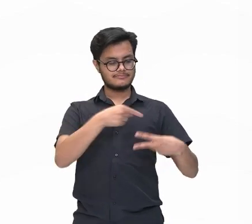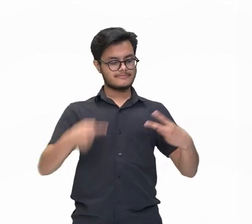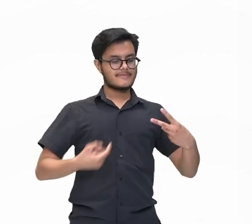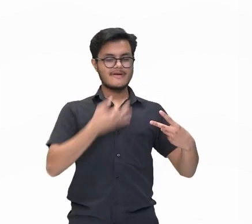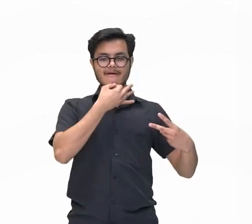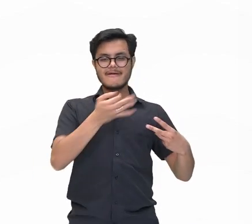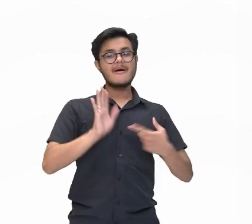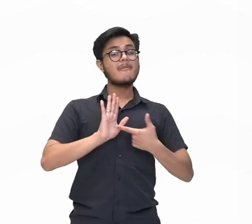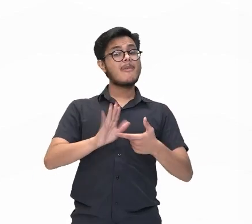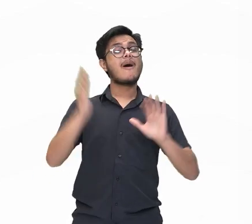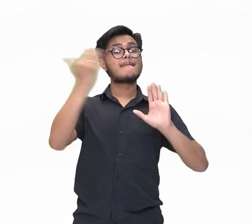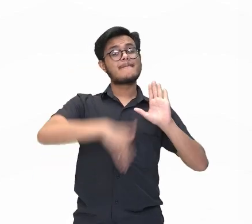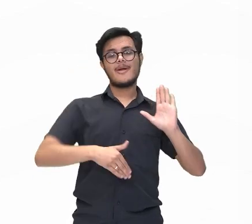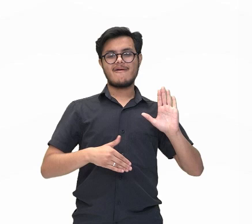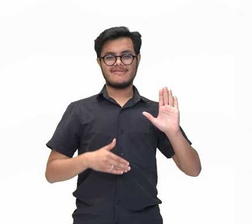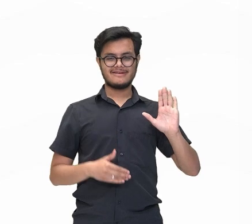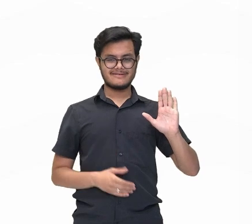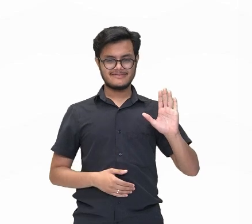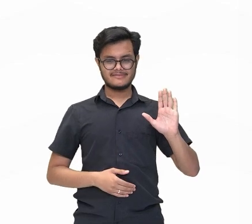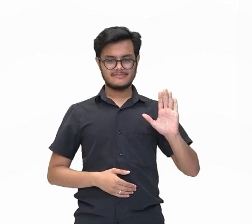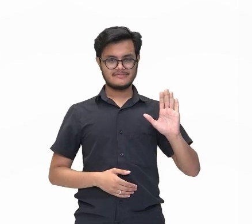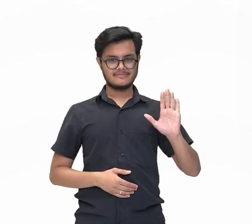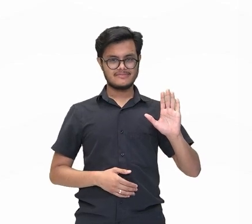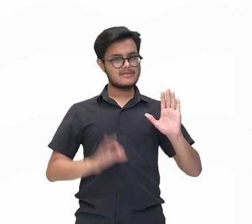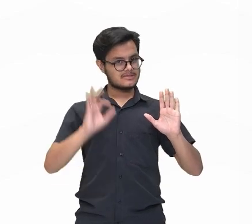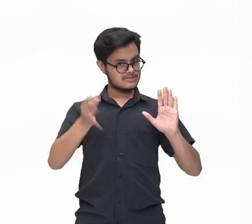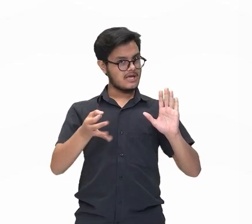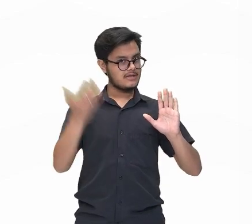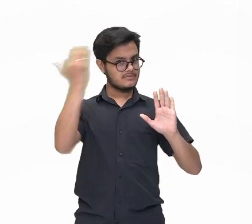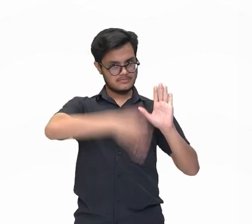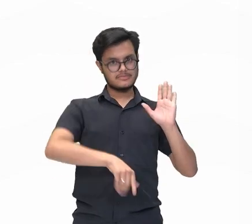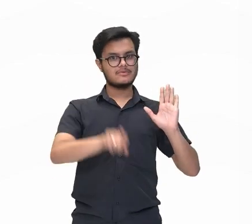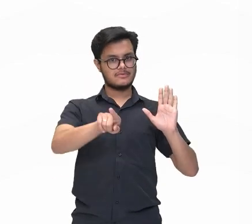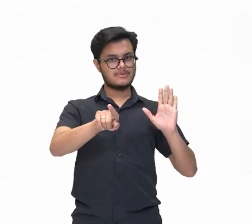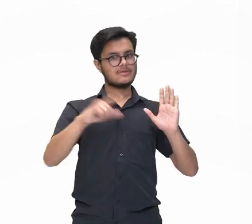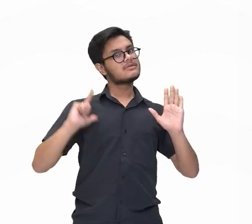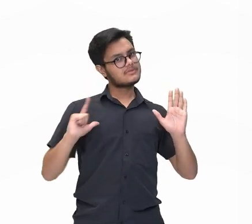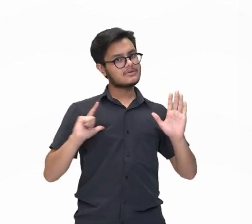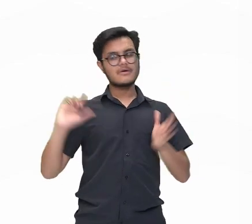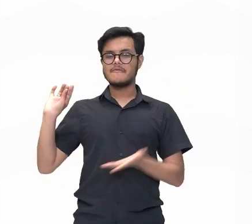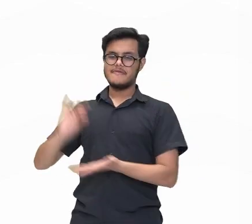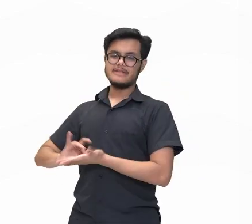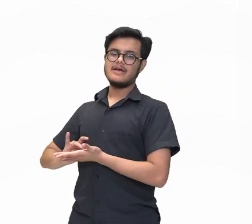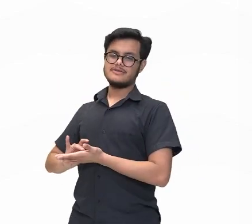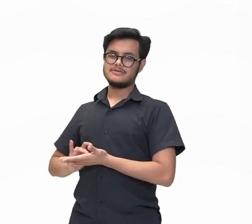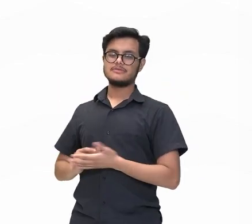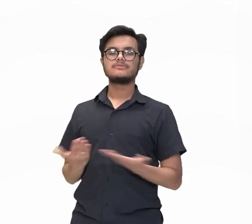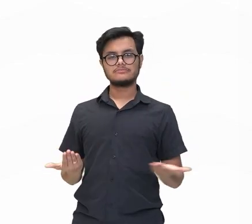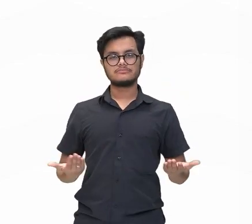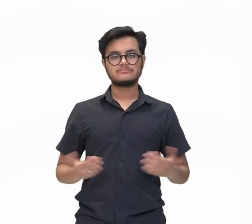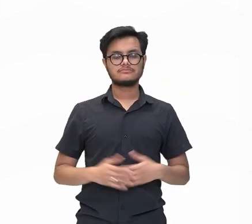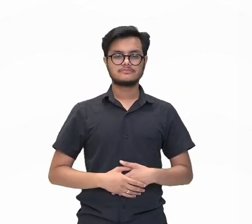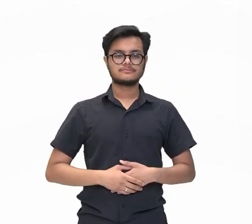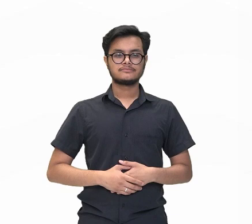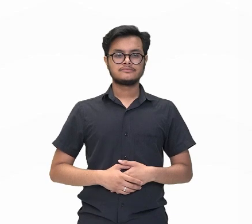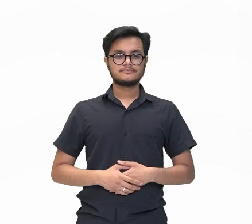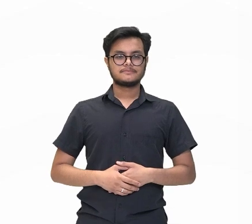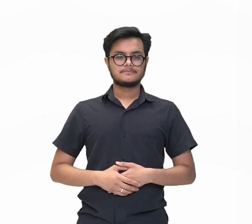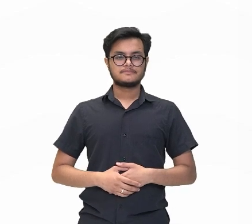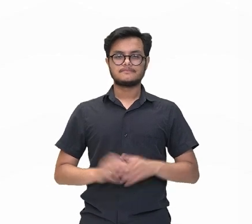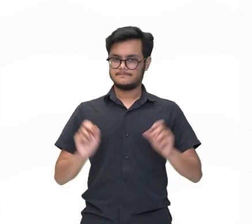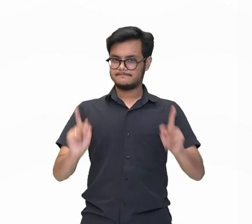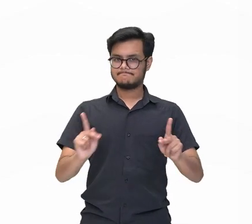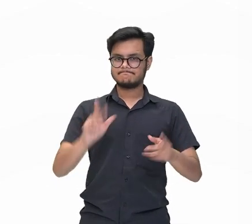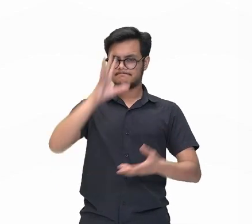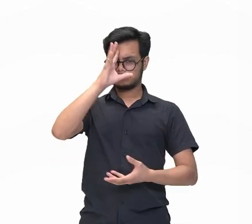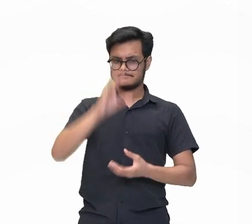é mostrando, né, que as premissas nos quais se apoia são falsas, tá bom? Entendido, pessoal,